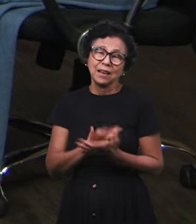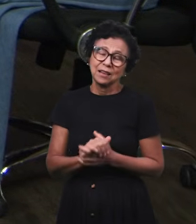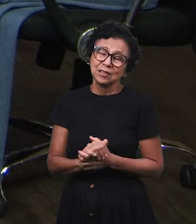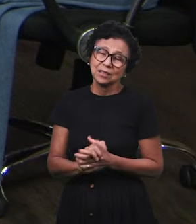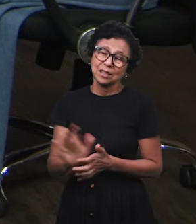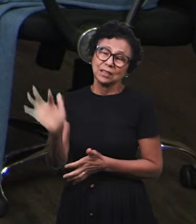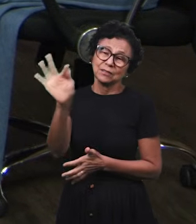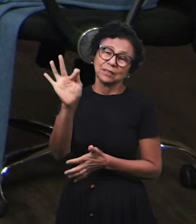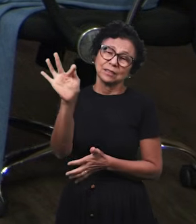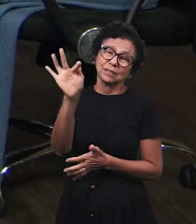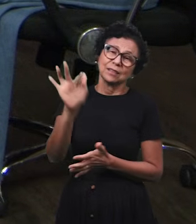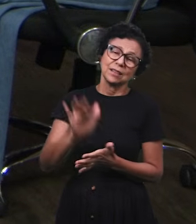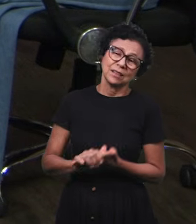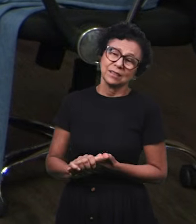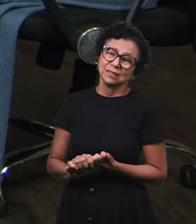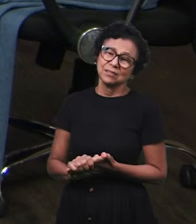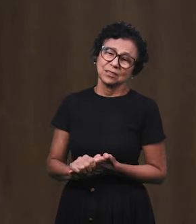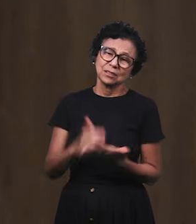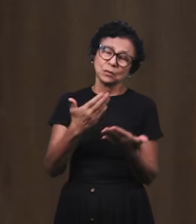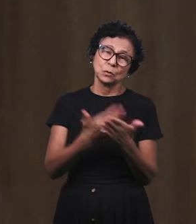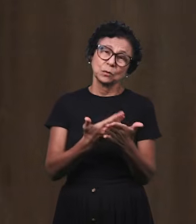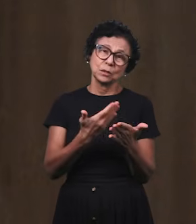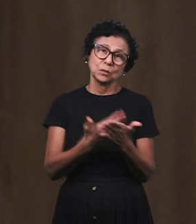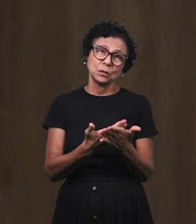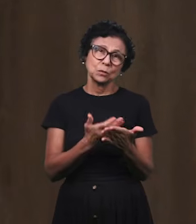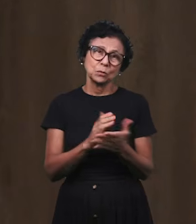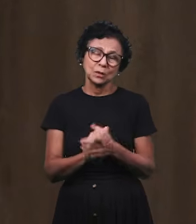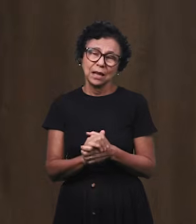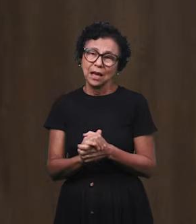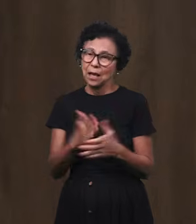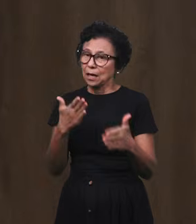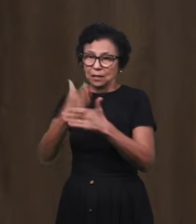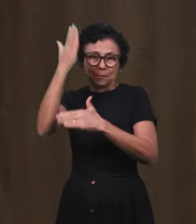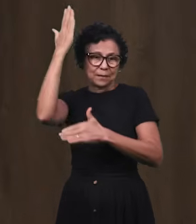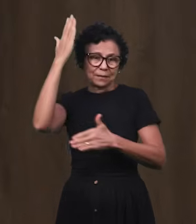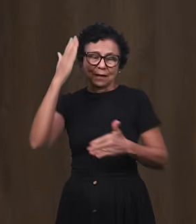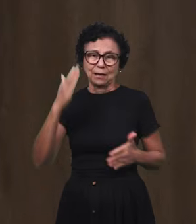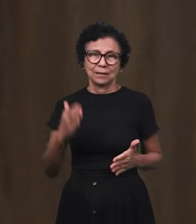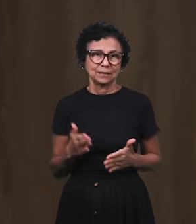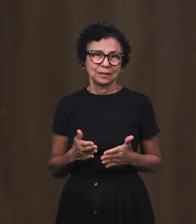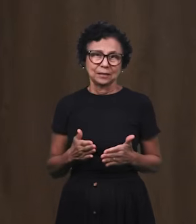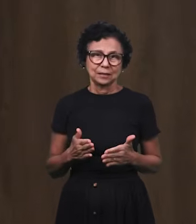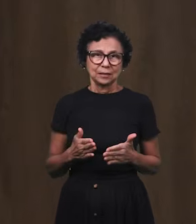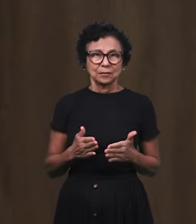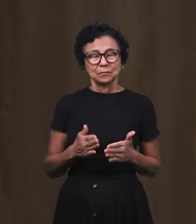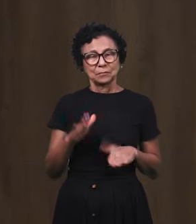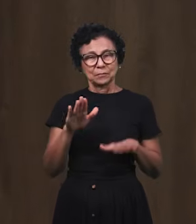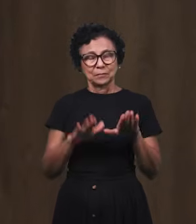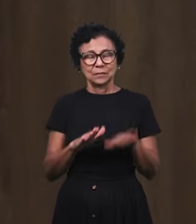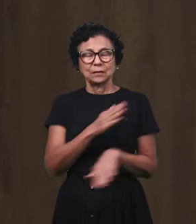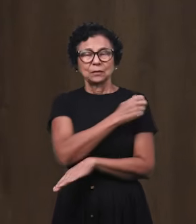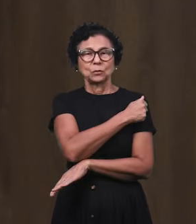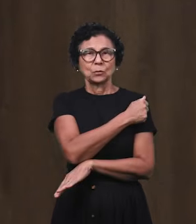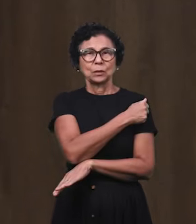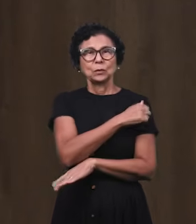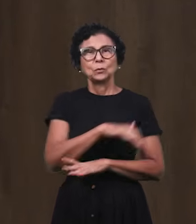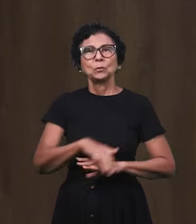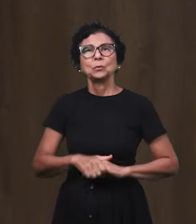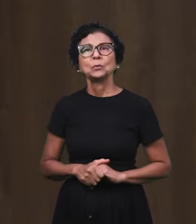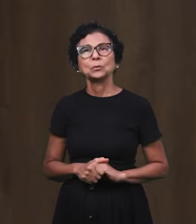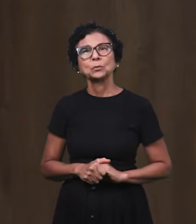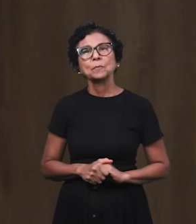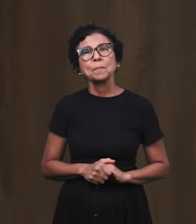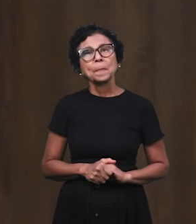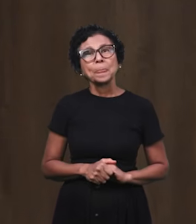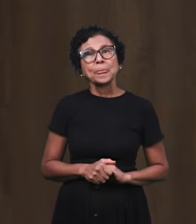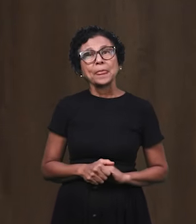passar. Só que às vezes o aluno, né, quando está numa graduação, ele não tem tanta maturidade de saber que é importante o estudo, importante você construir